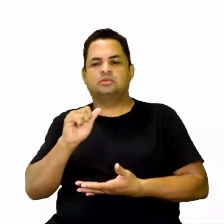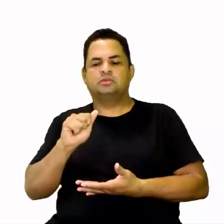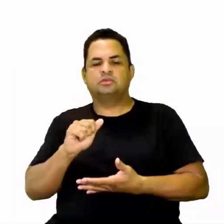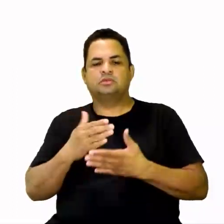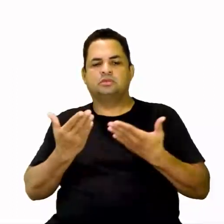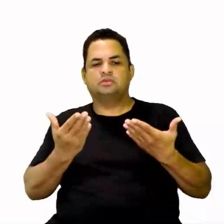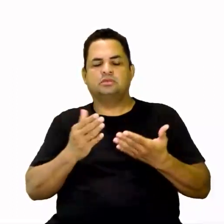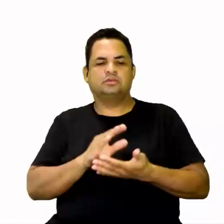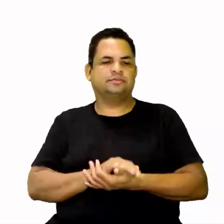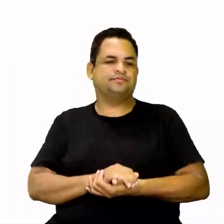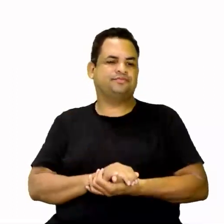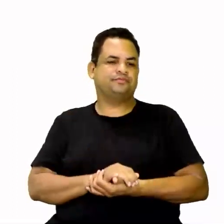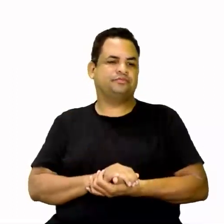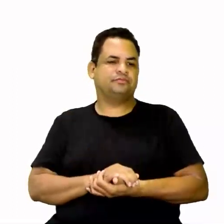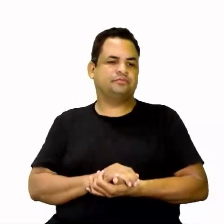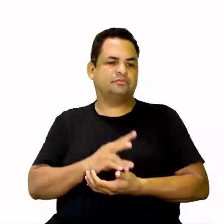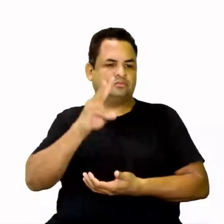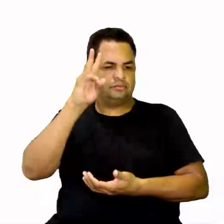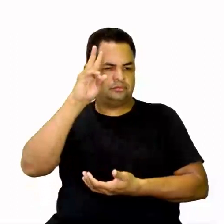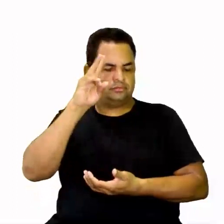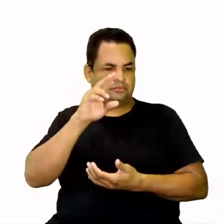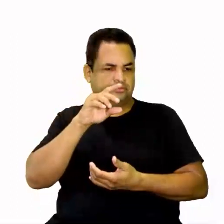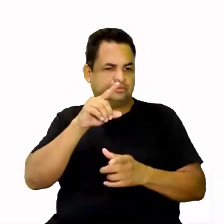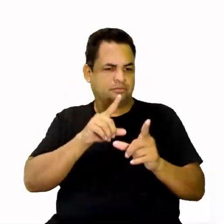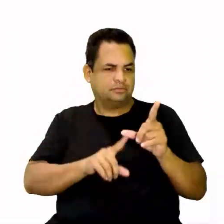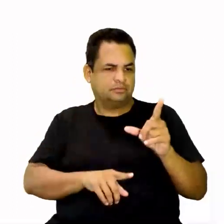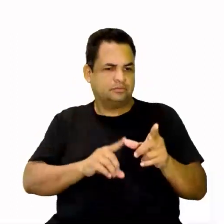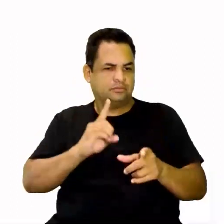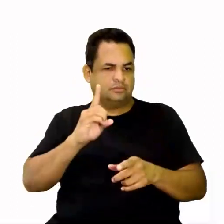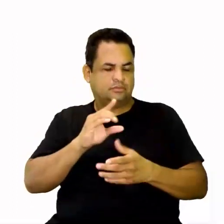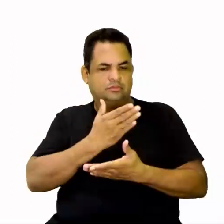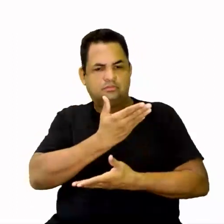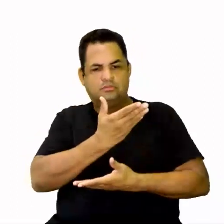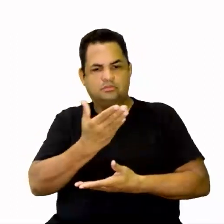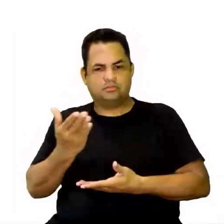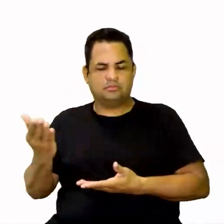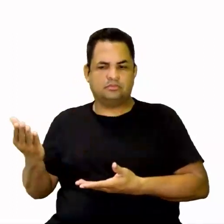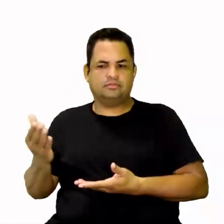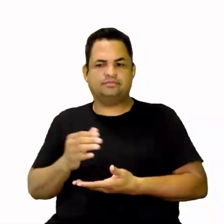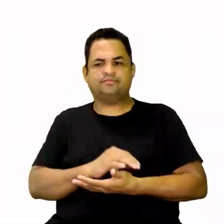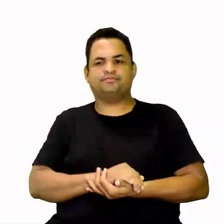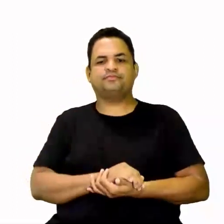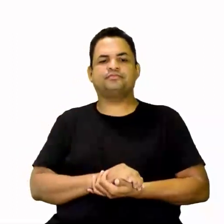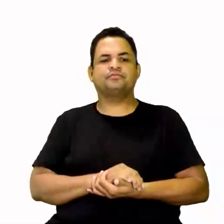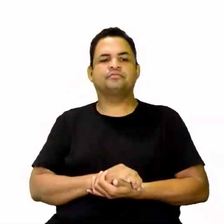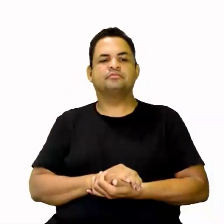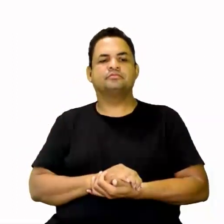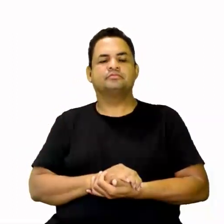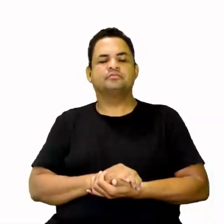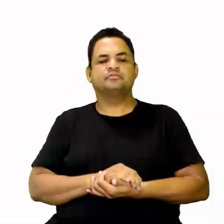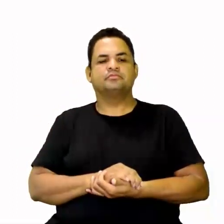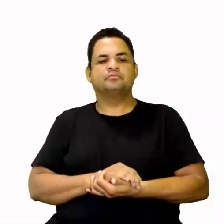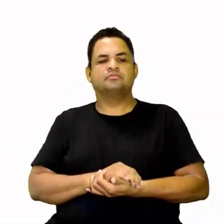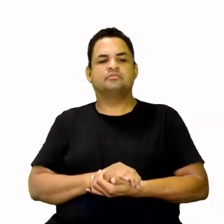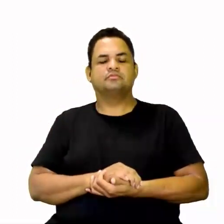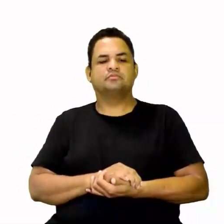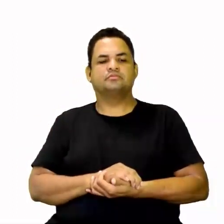heterogêneo. Letra D, 1 é homogêneo, 2 é homogêneo, 3 é heterogêneo, 4 é